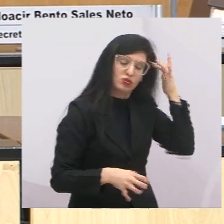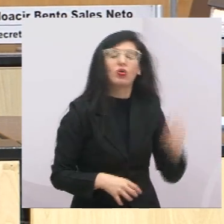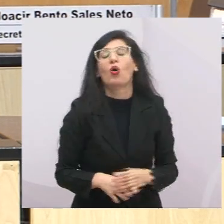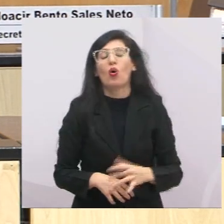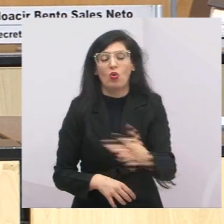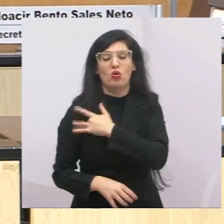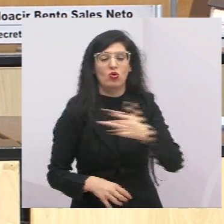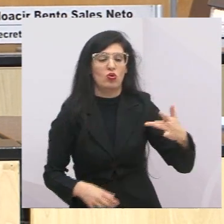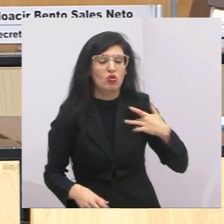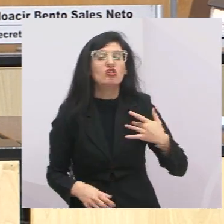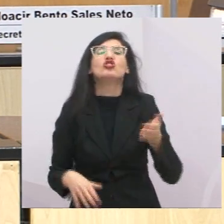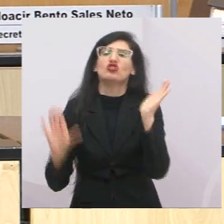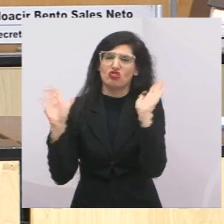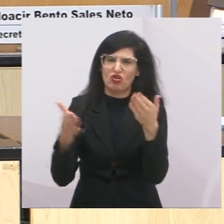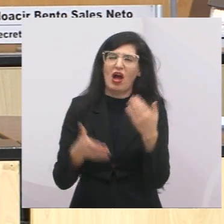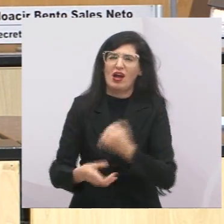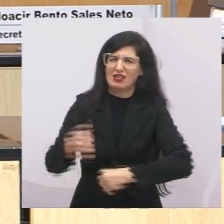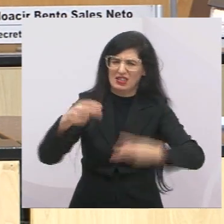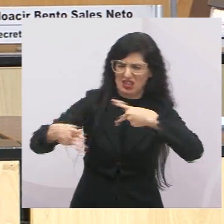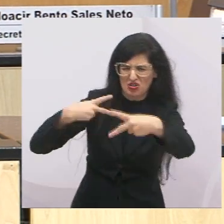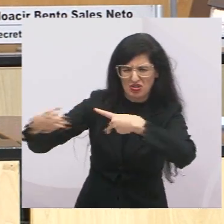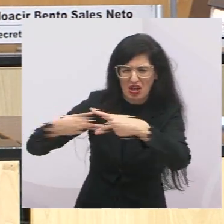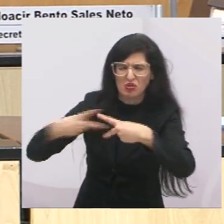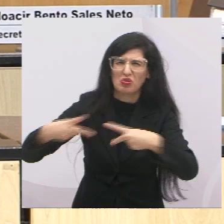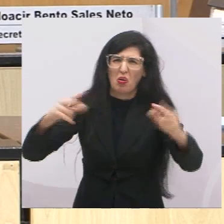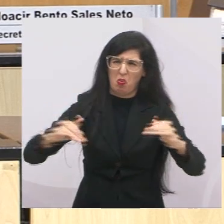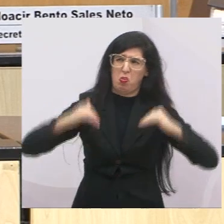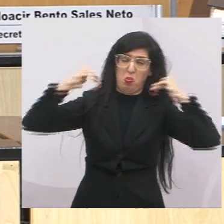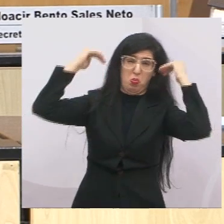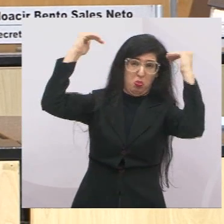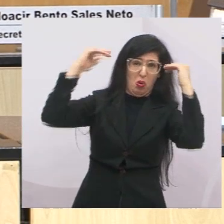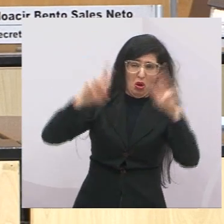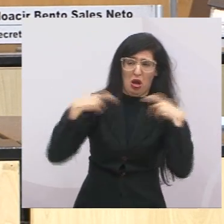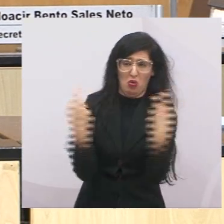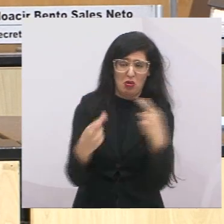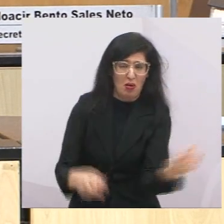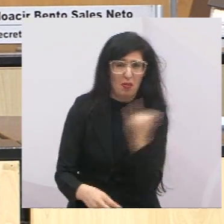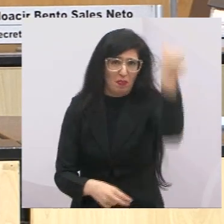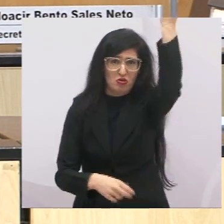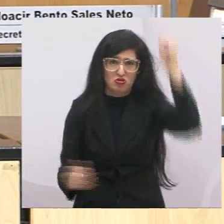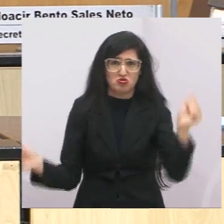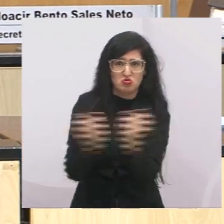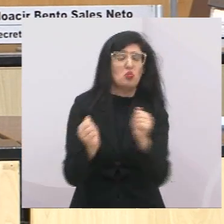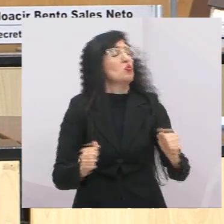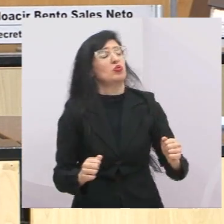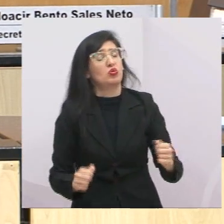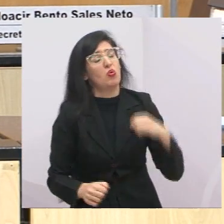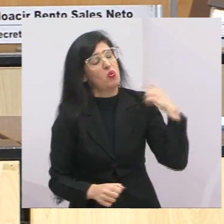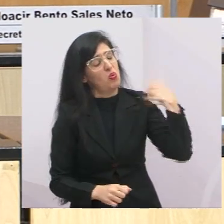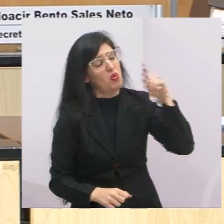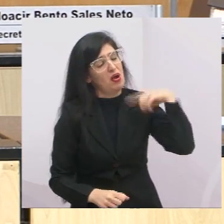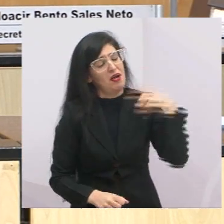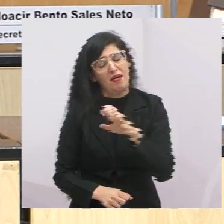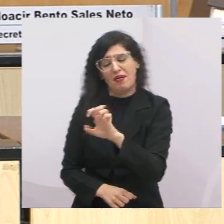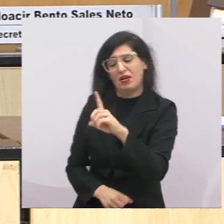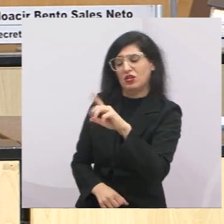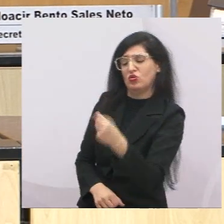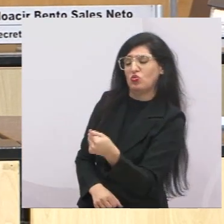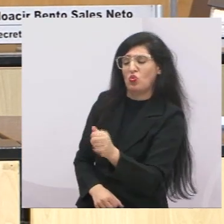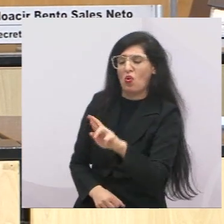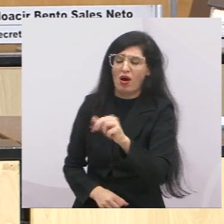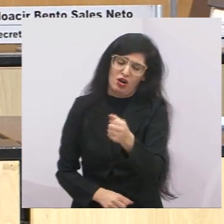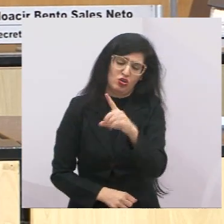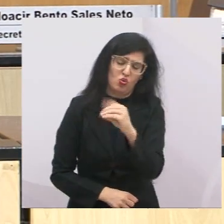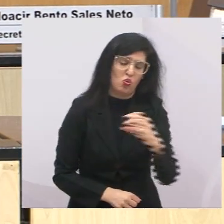dezembro de 2019, em São José dos Campos, com o deputado Eduardo Cury, há uma outra alternativa, visto que seria um caso